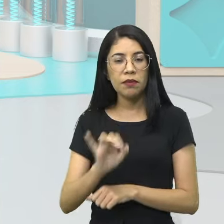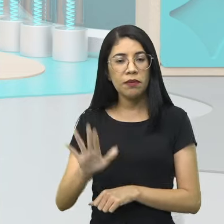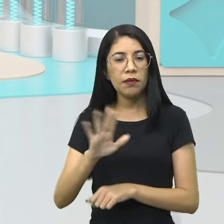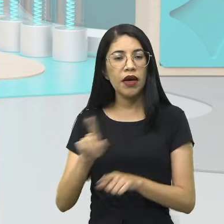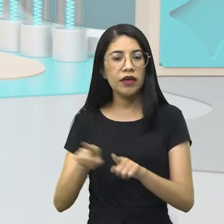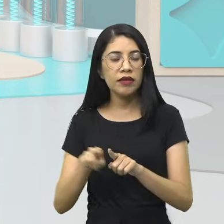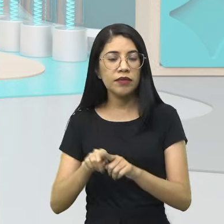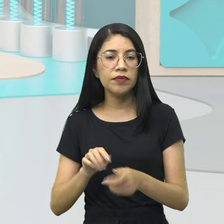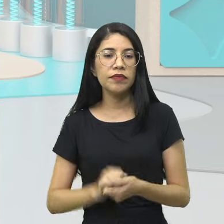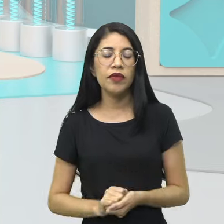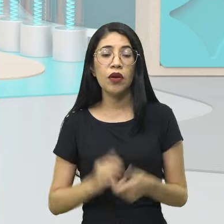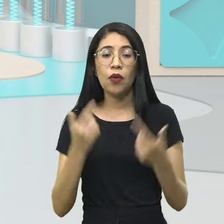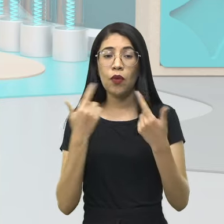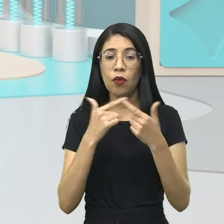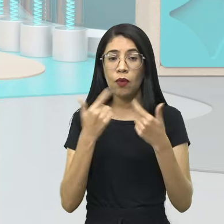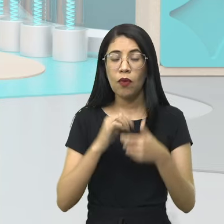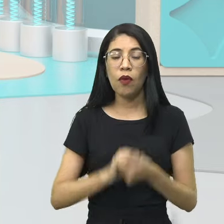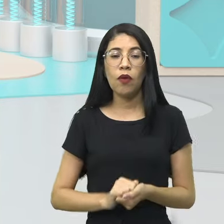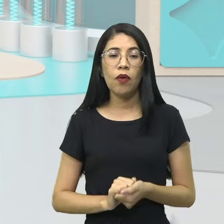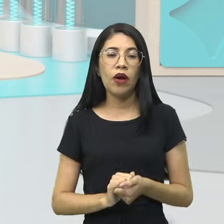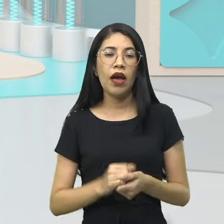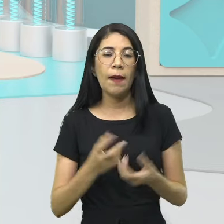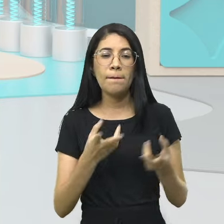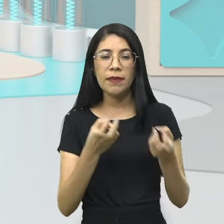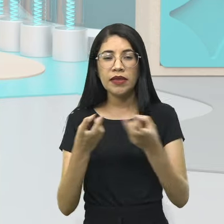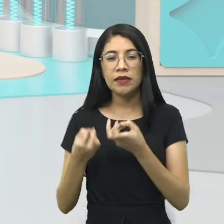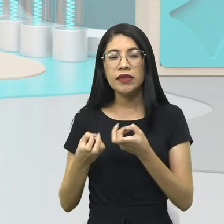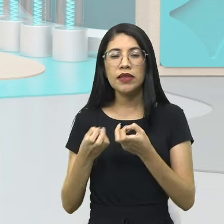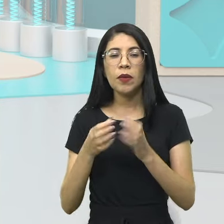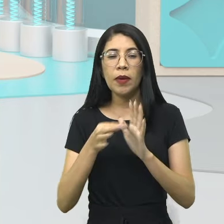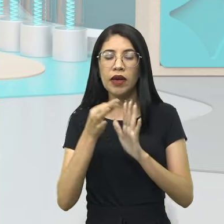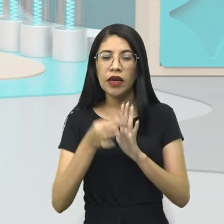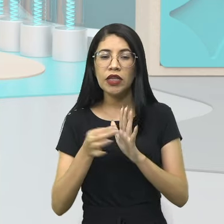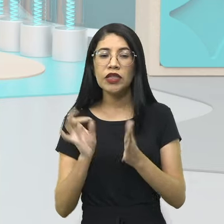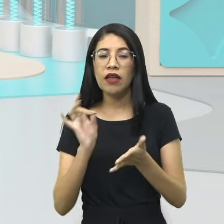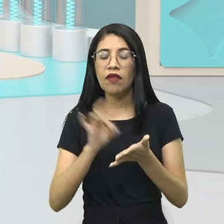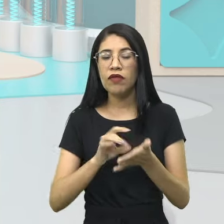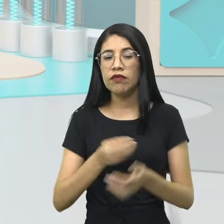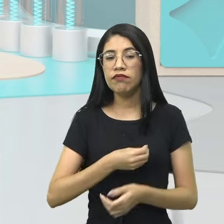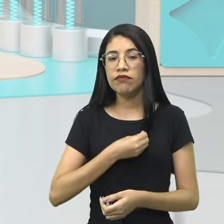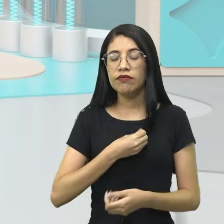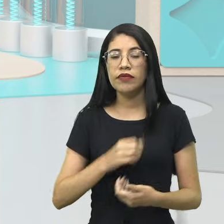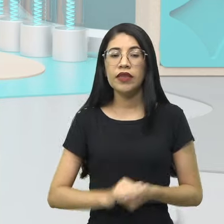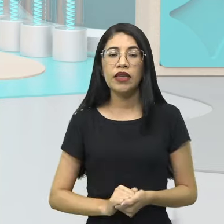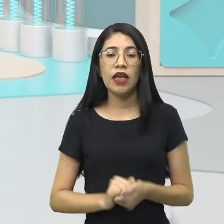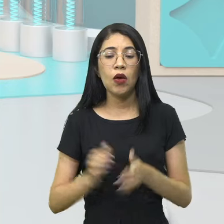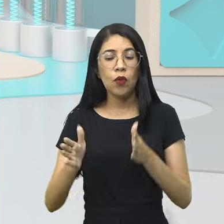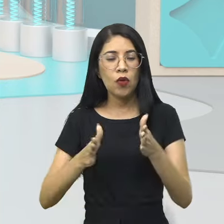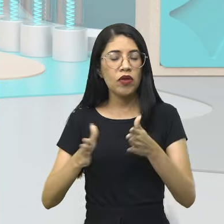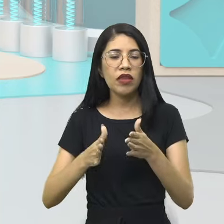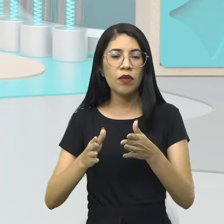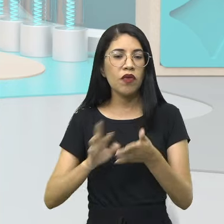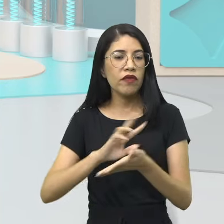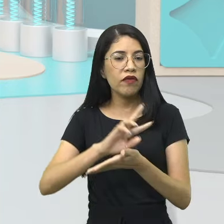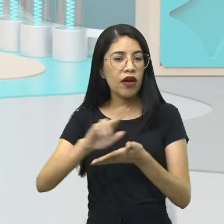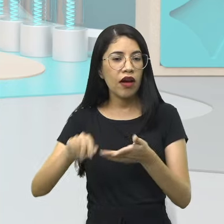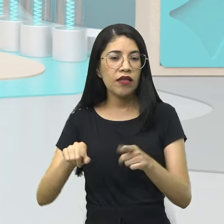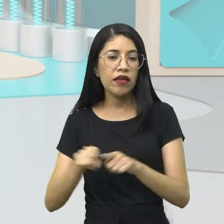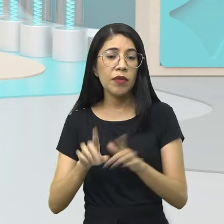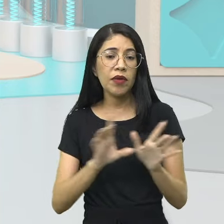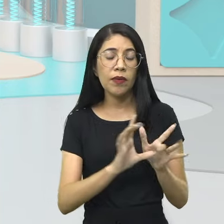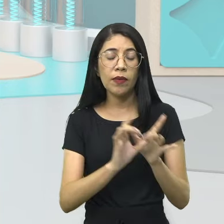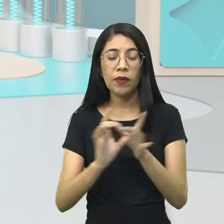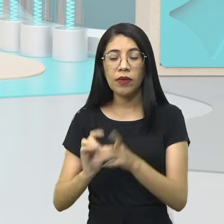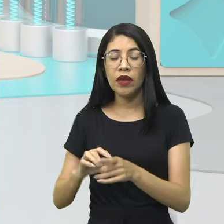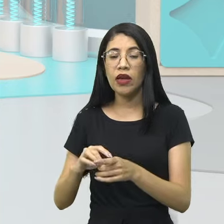aparecer, leitura crítica da realidade, é atemporal. O contexto é a própria sociedade